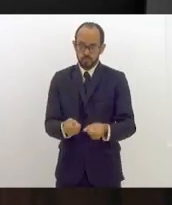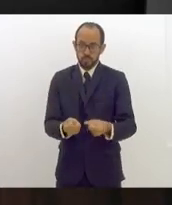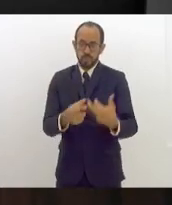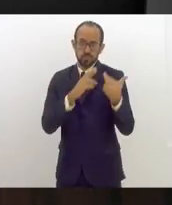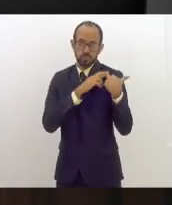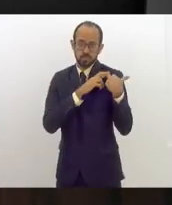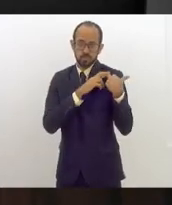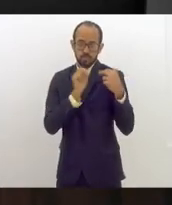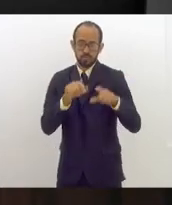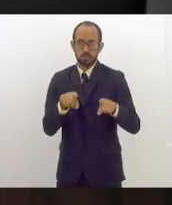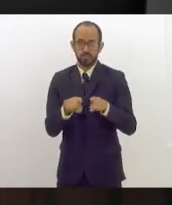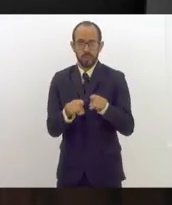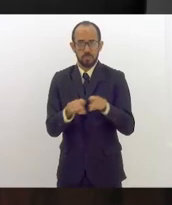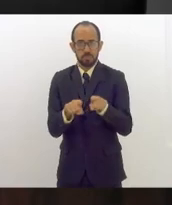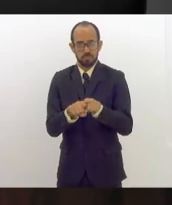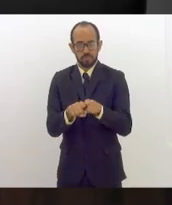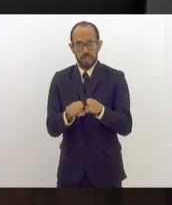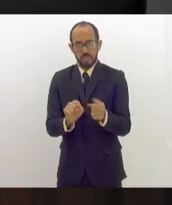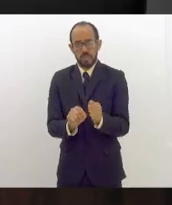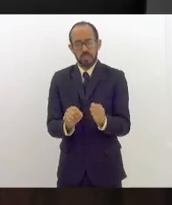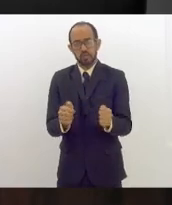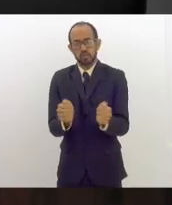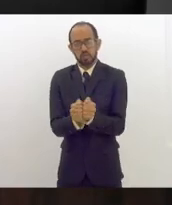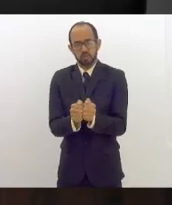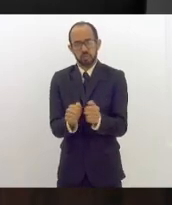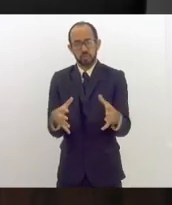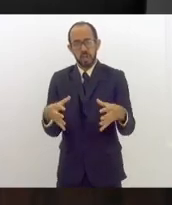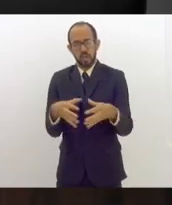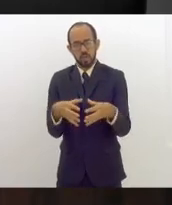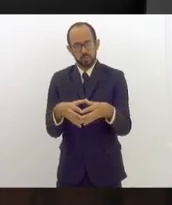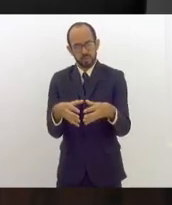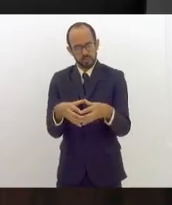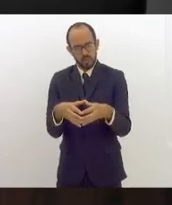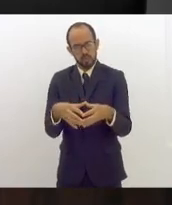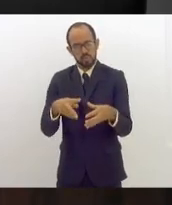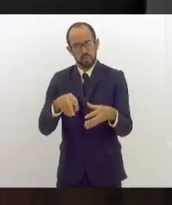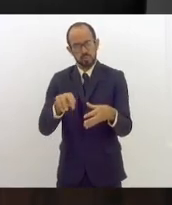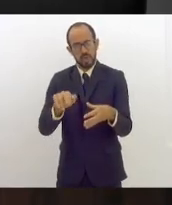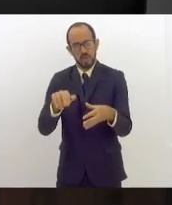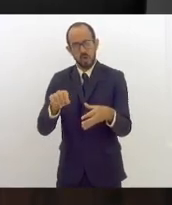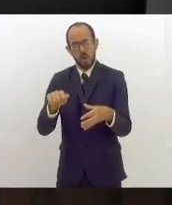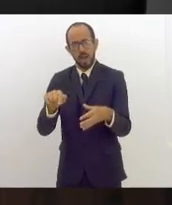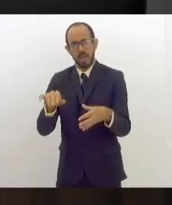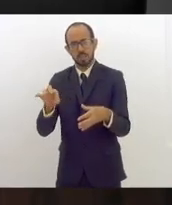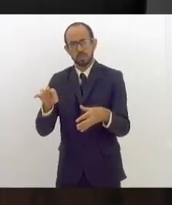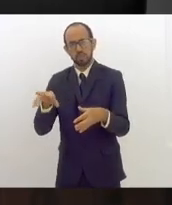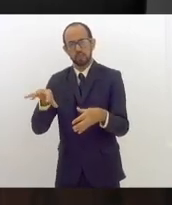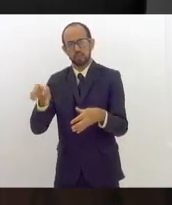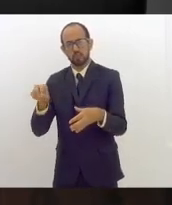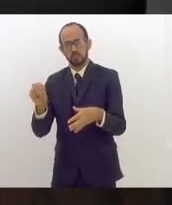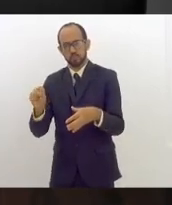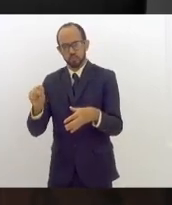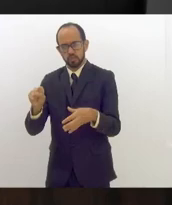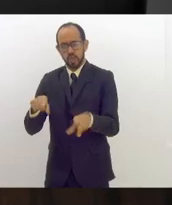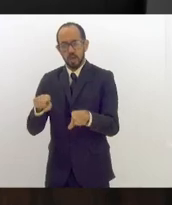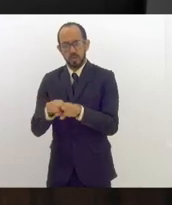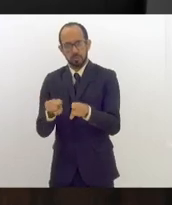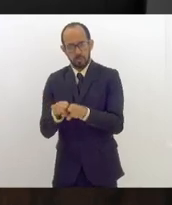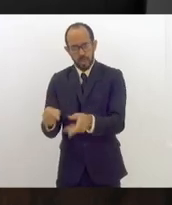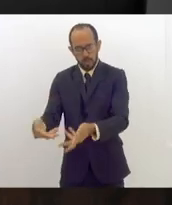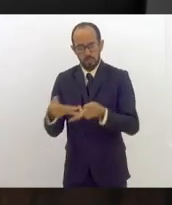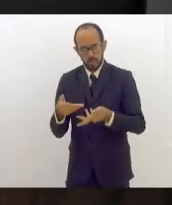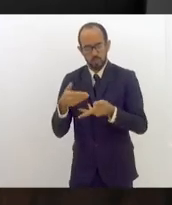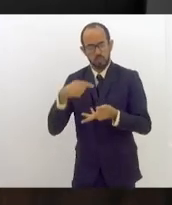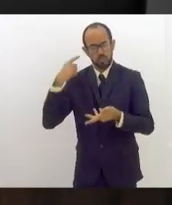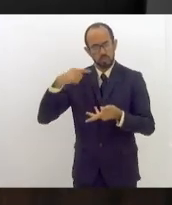acumulando o posto com a presidência da comissão de prerrogativas nessa função aumentou o atendimento aos advogados